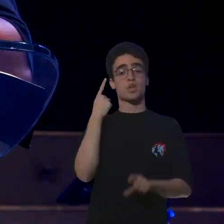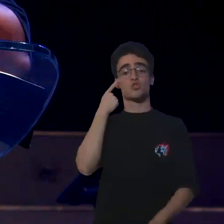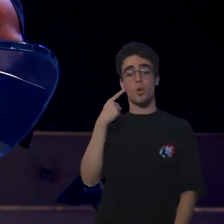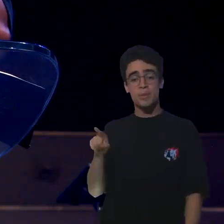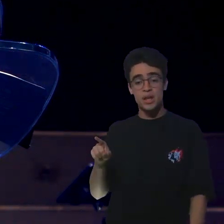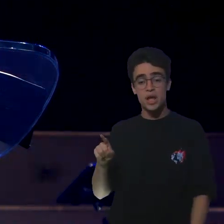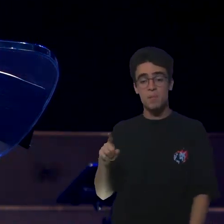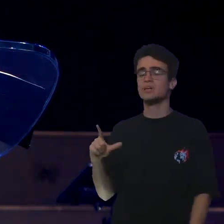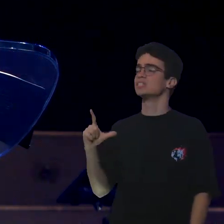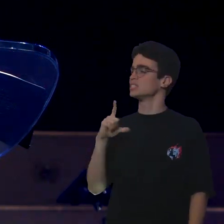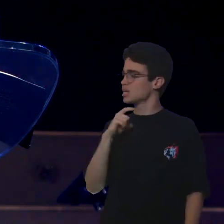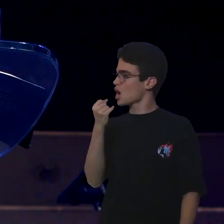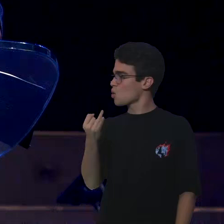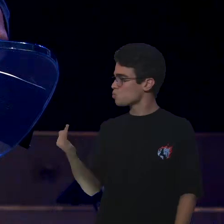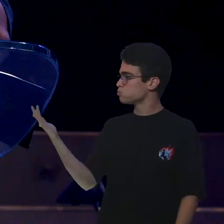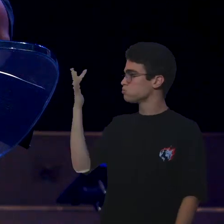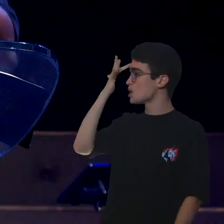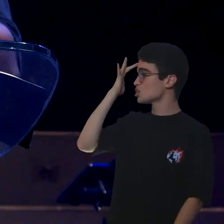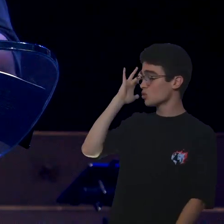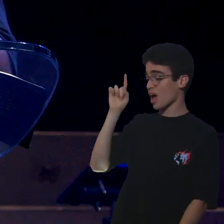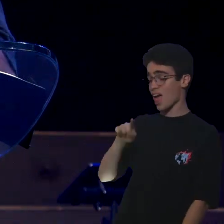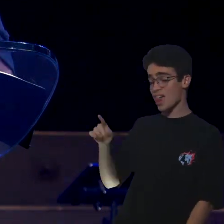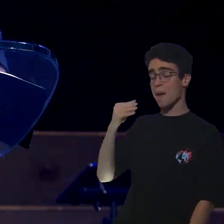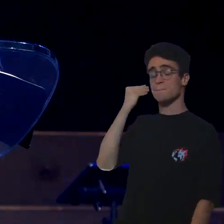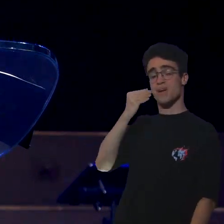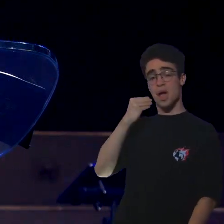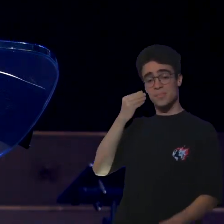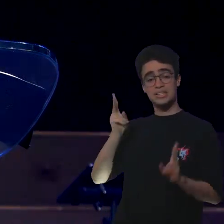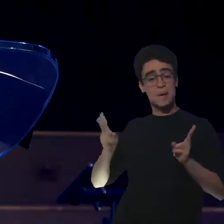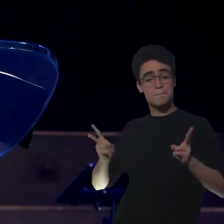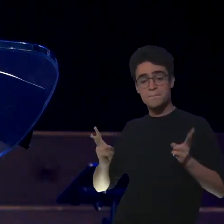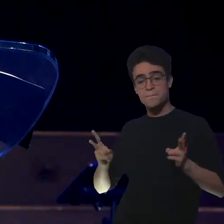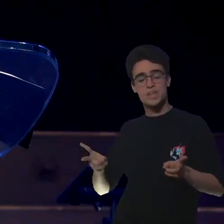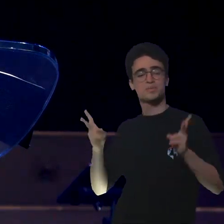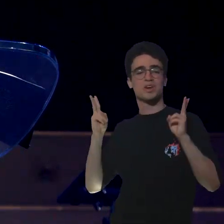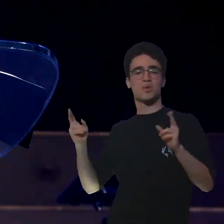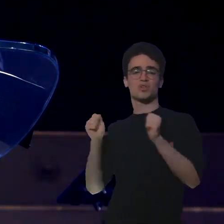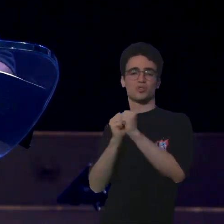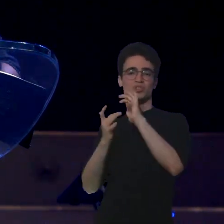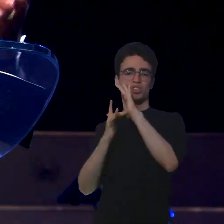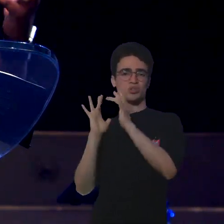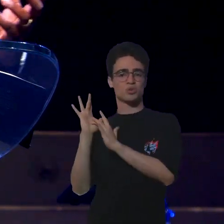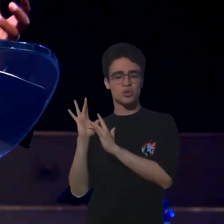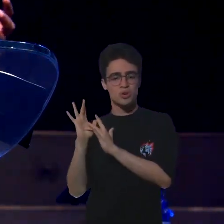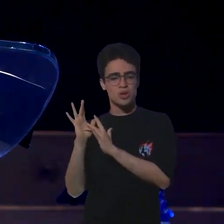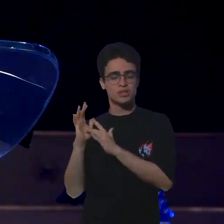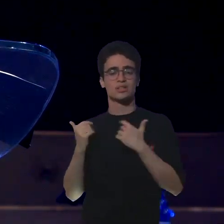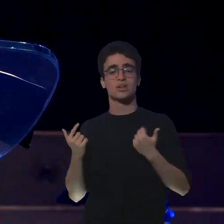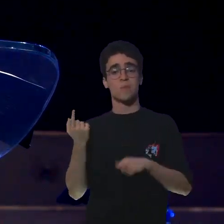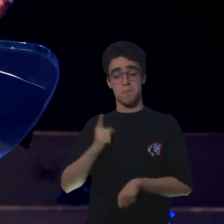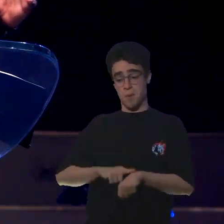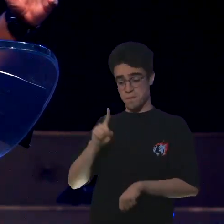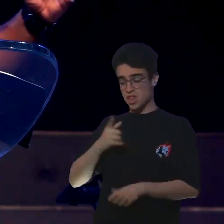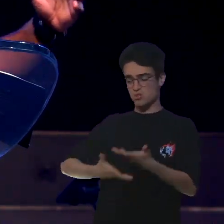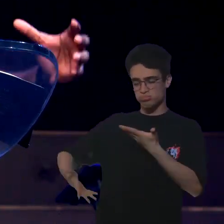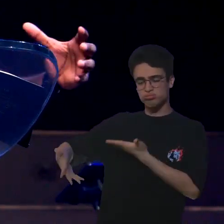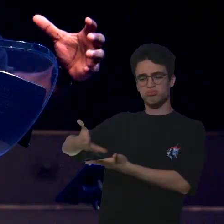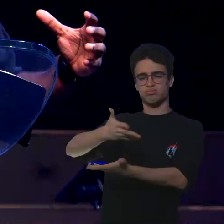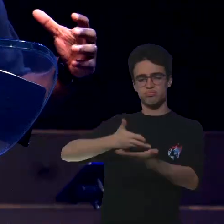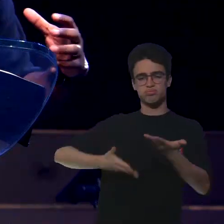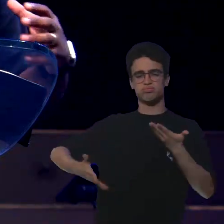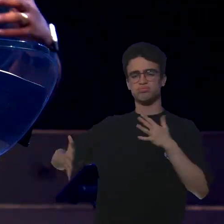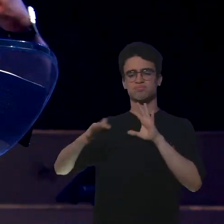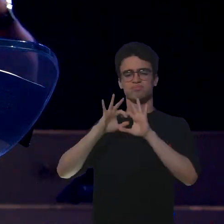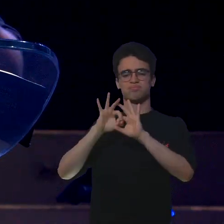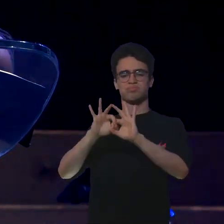haviam pessoas que também tiveram essa experiência com Jesus. E há comunhão quando a gente está